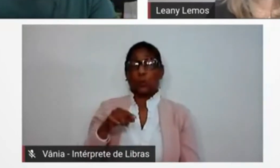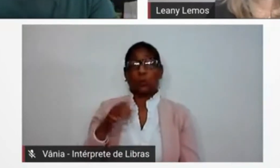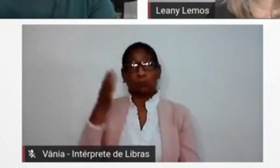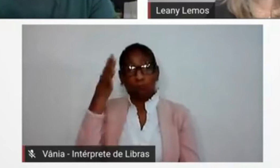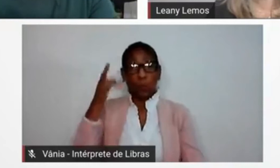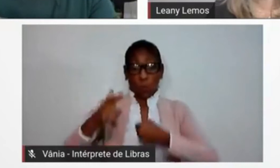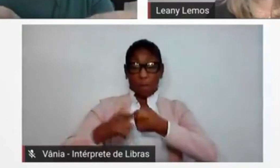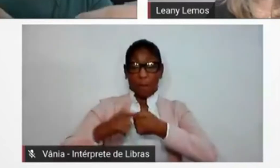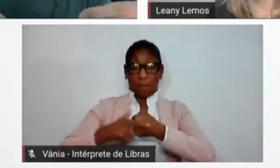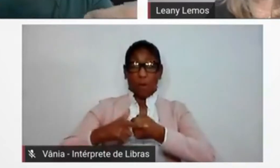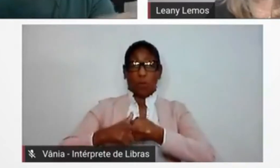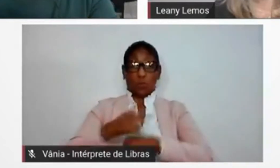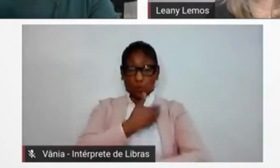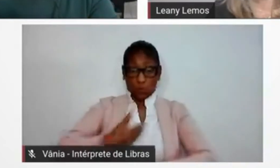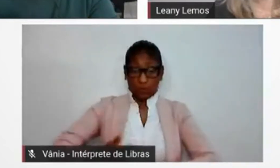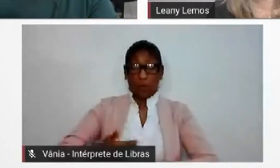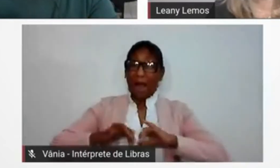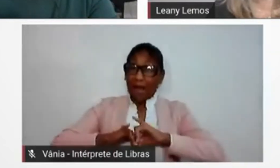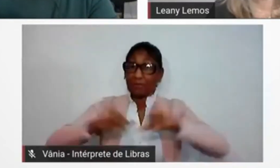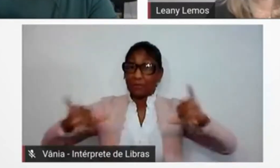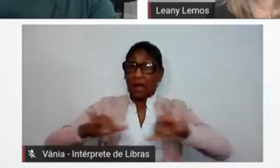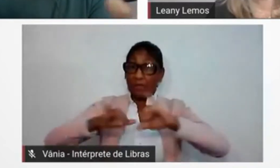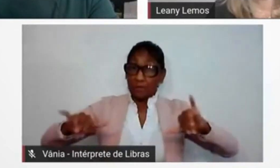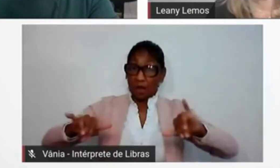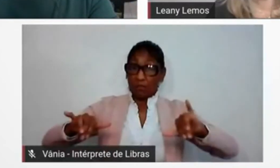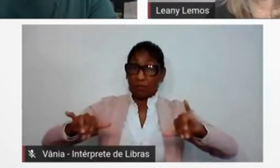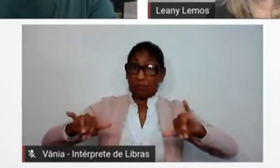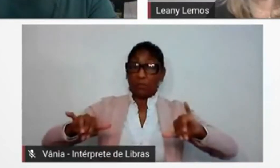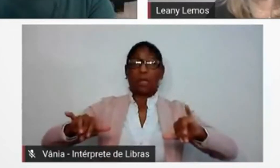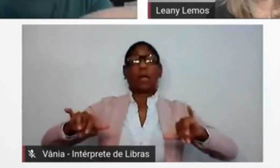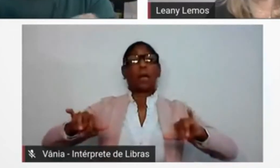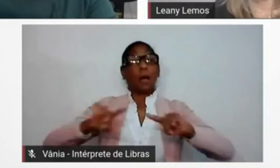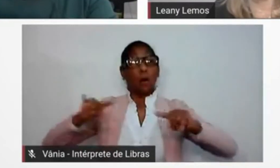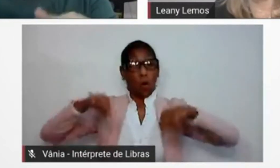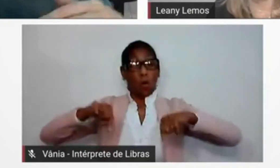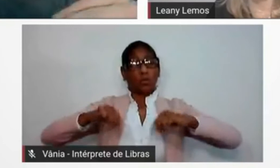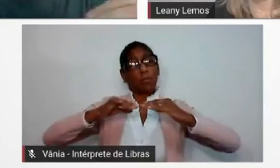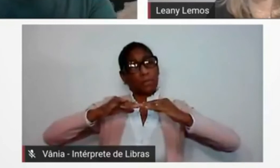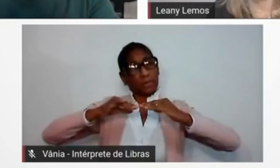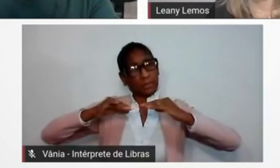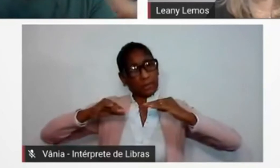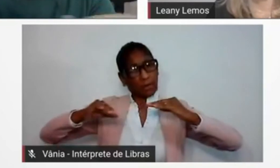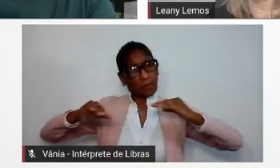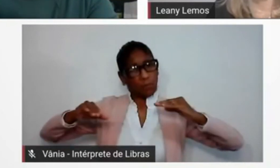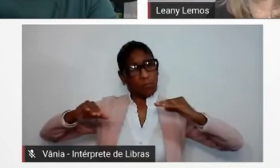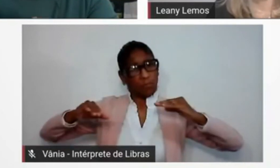um alerta de que nós, embora tenhamos uma estabilização, temos uma situação ainda